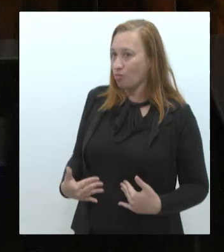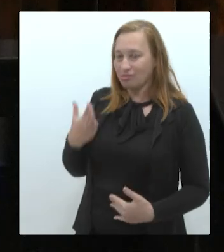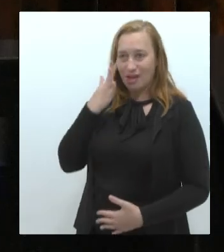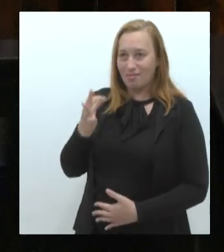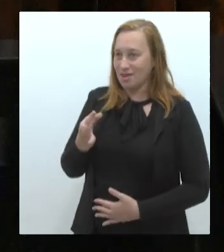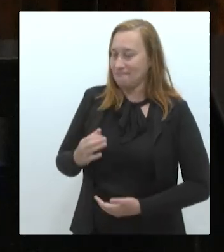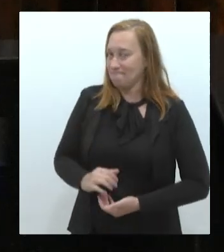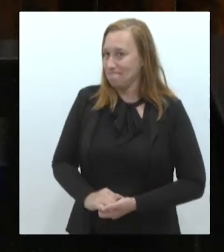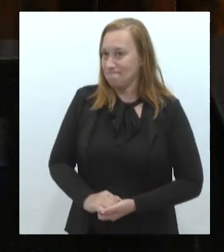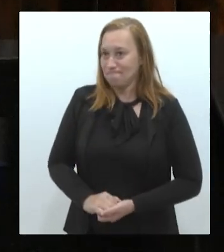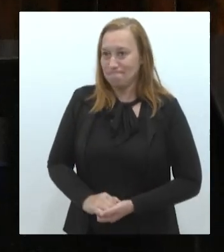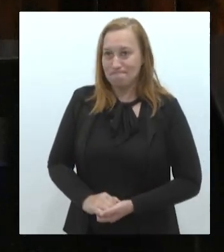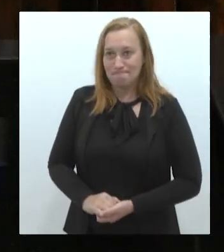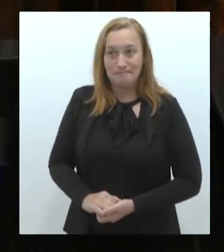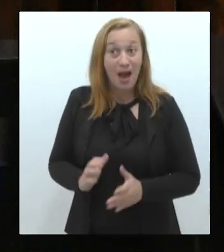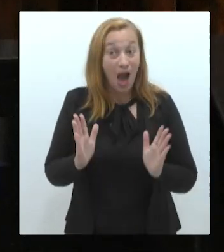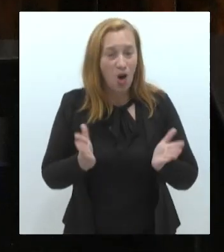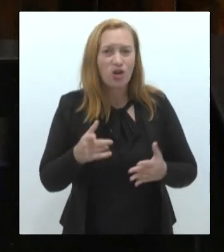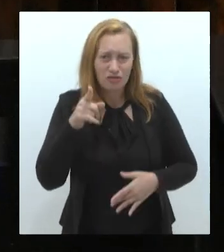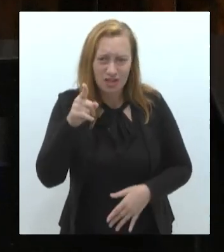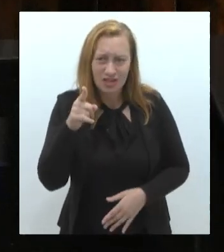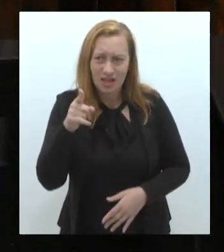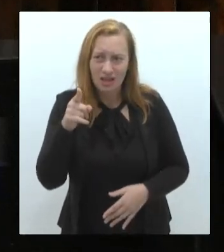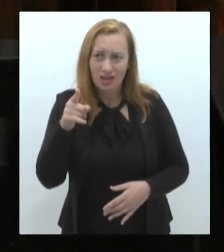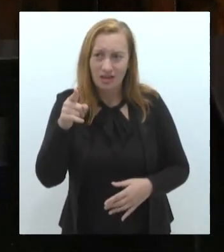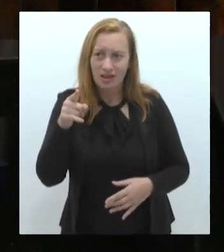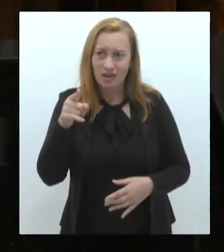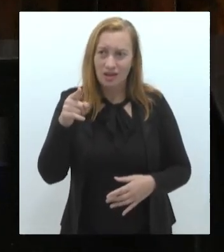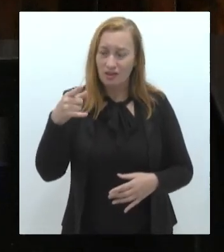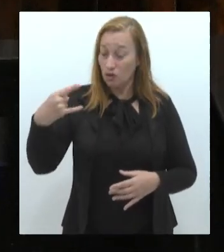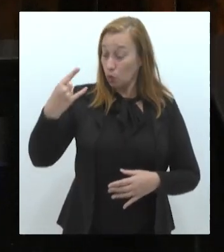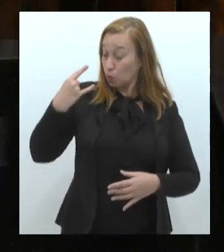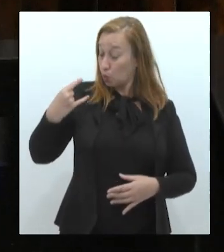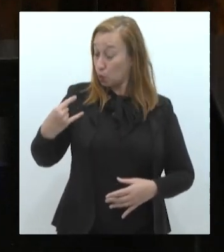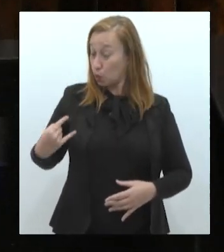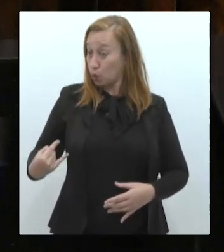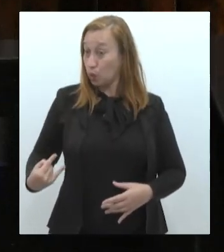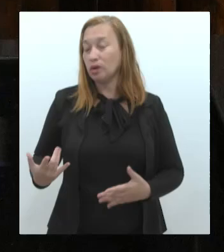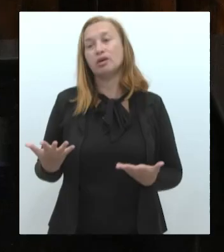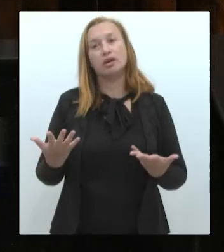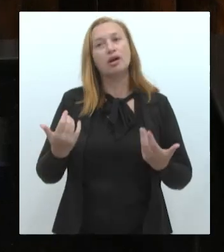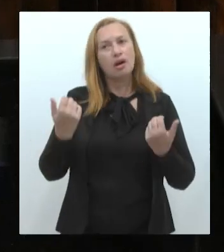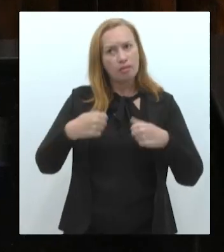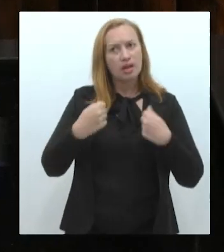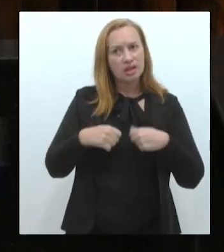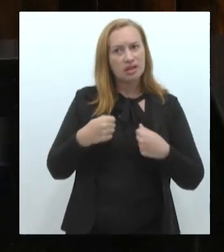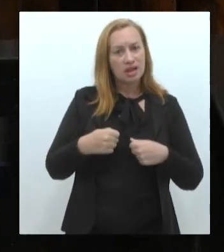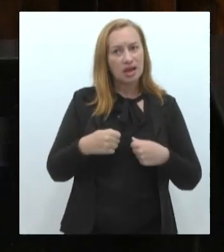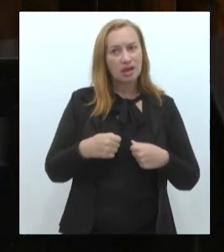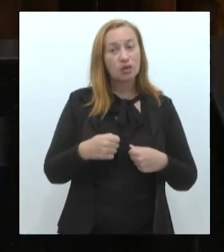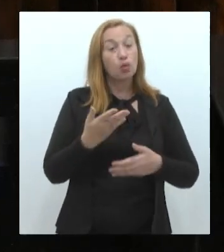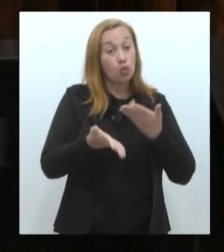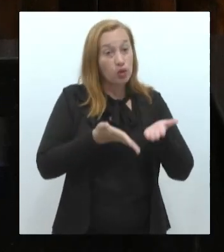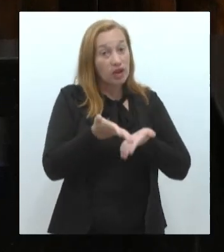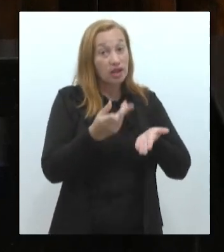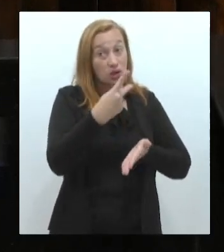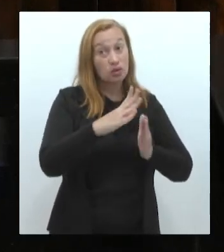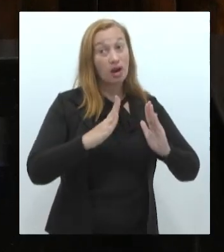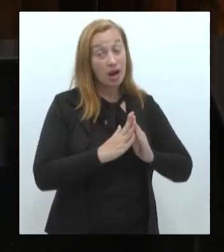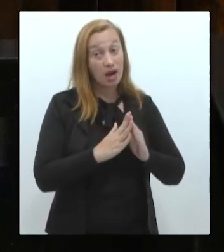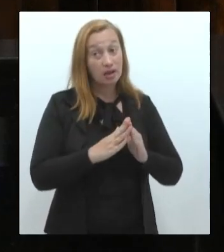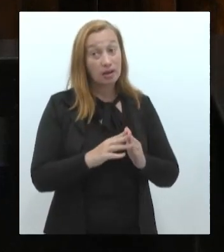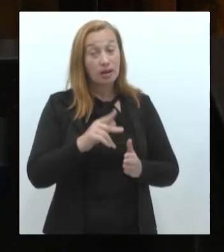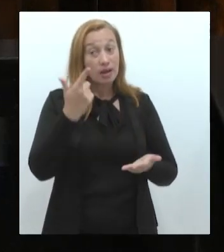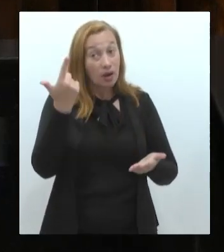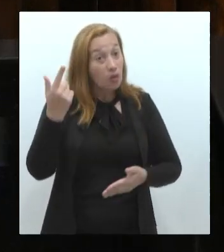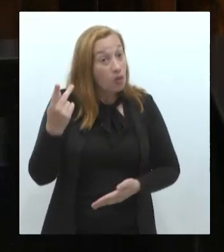sabia. Agora, ao invés de você tomar conta do meu corpo, você tinha que tomar conta da sua casa, porra. Para não acontecer de novo o que já